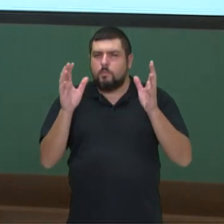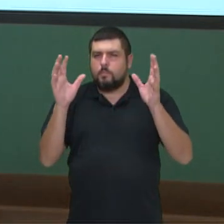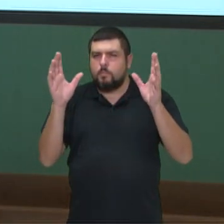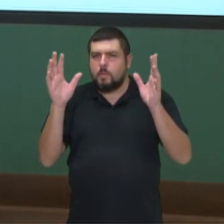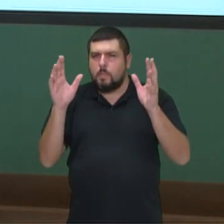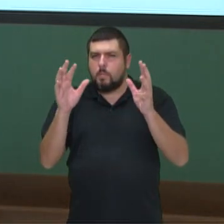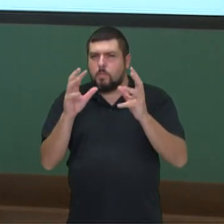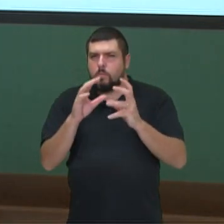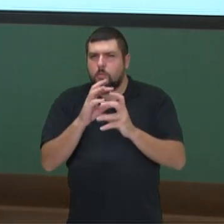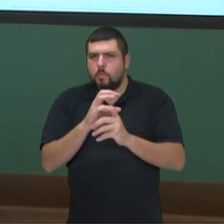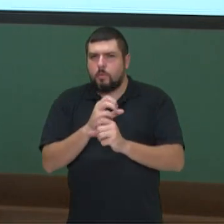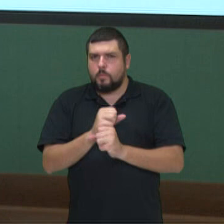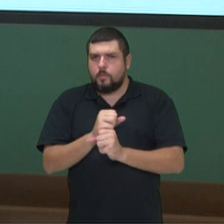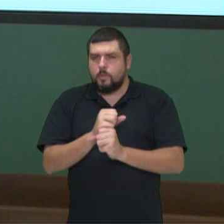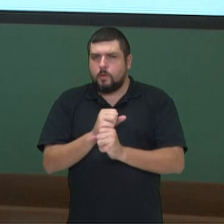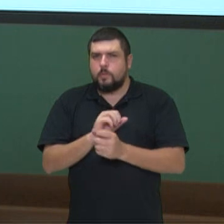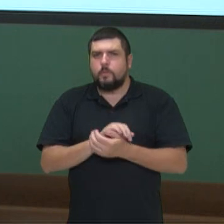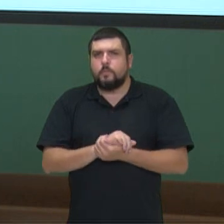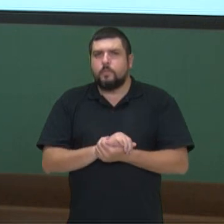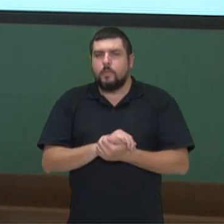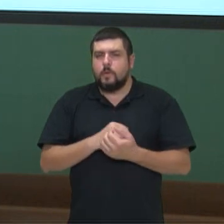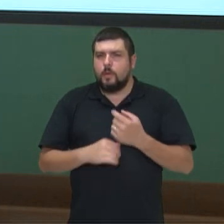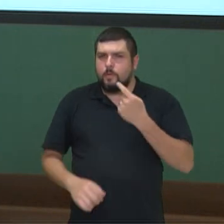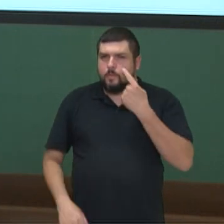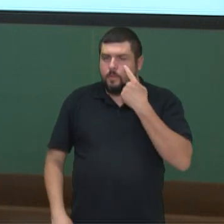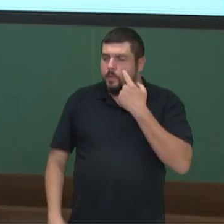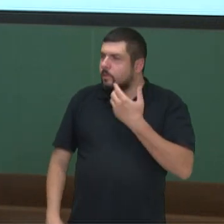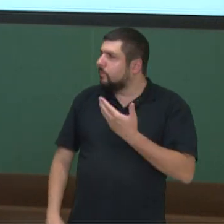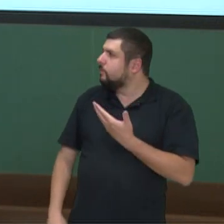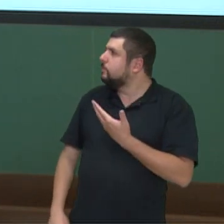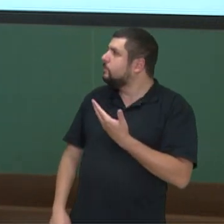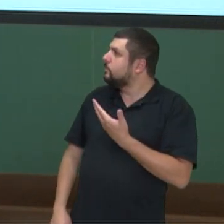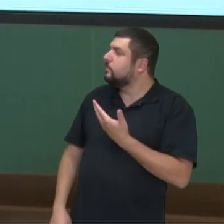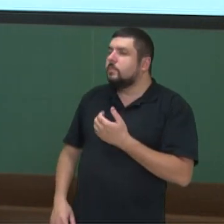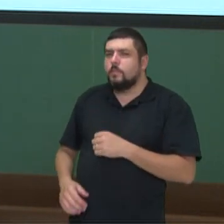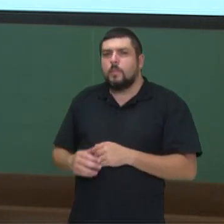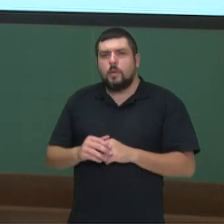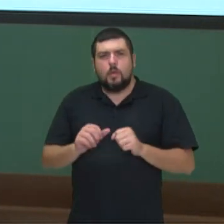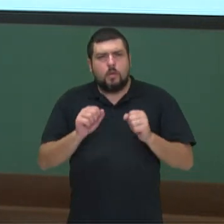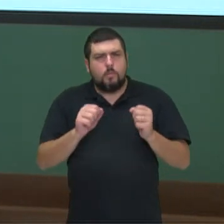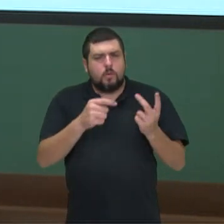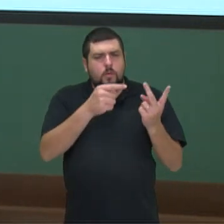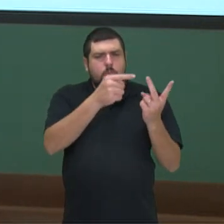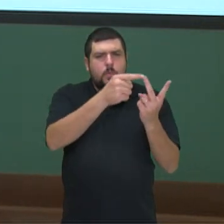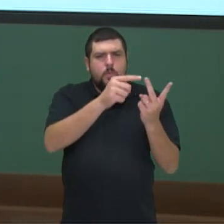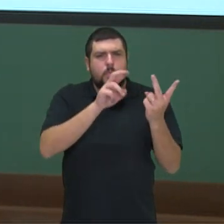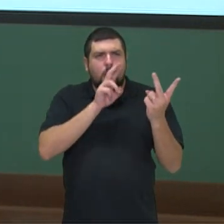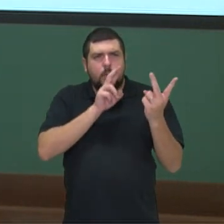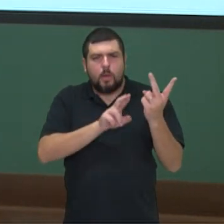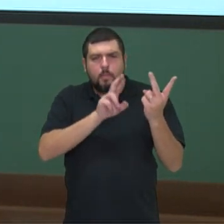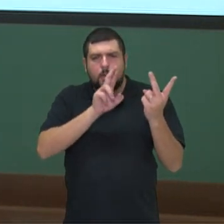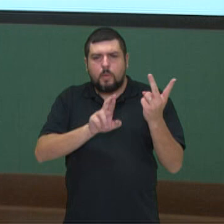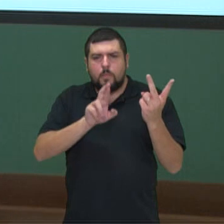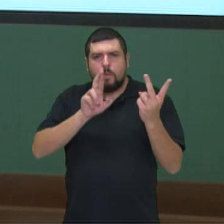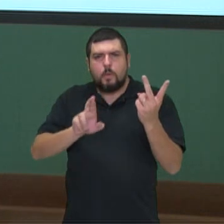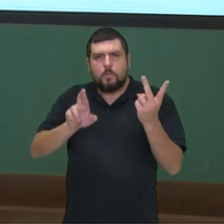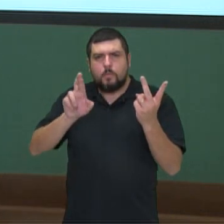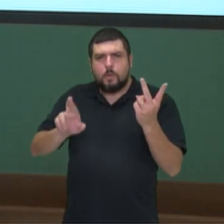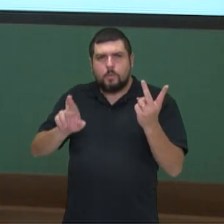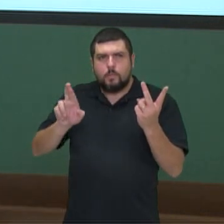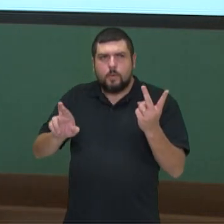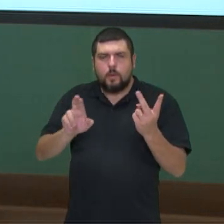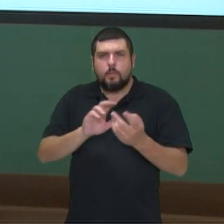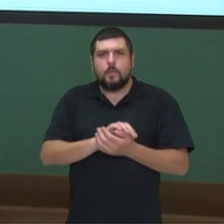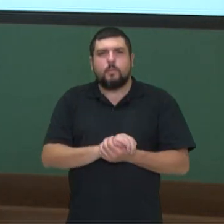pode colocar o resultado de cada raiz aqui embaixo, né? Diferente de como a professora fez, ok? A